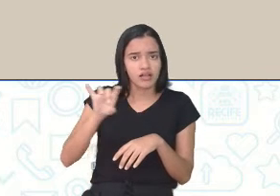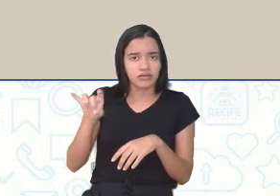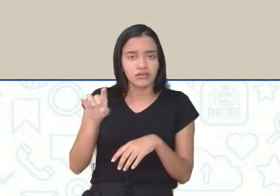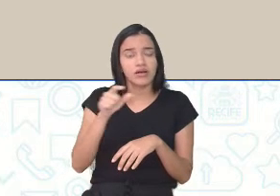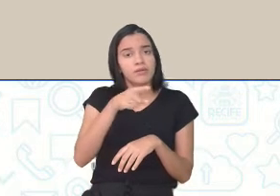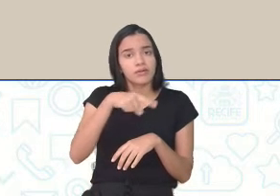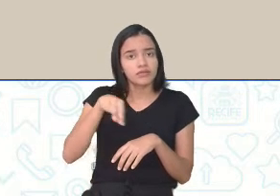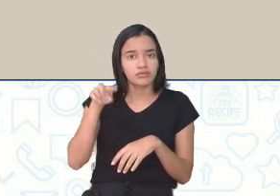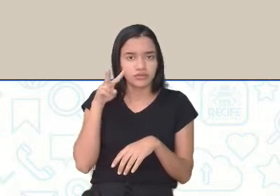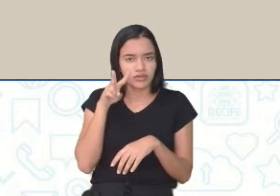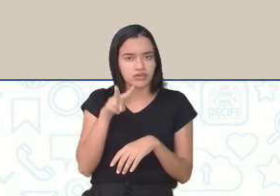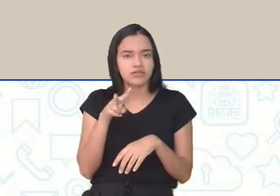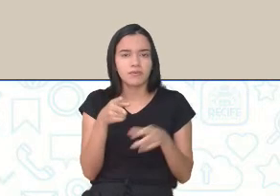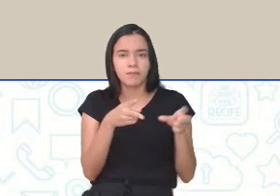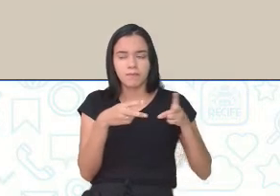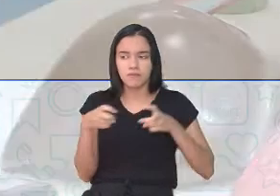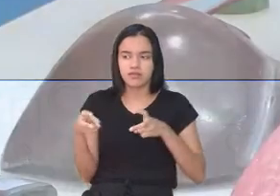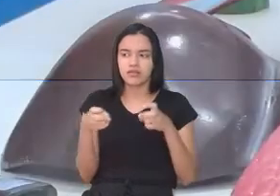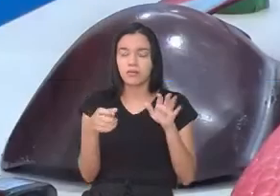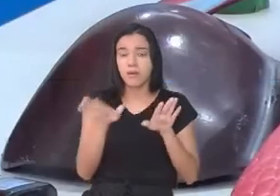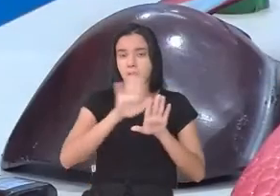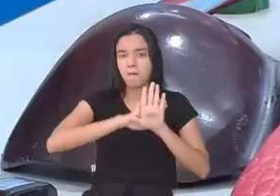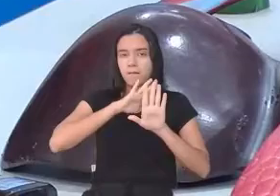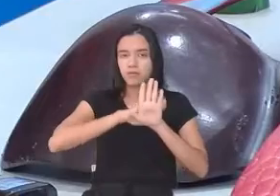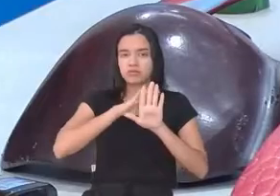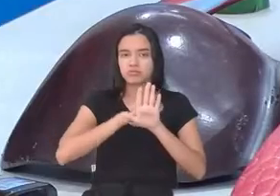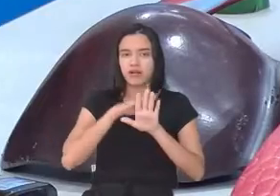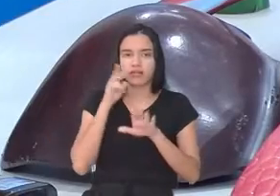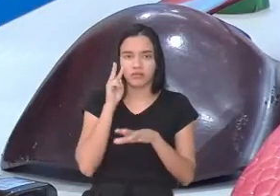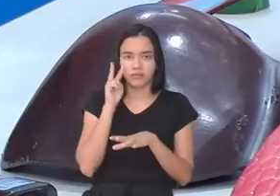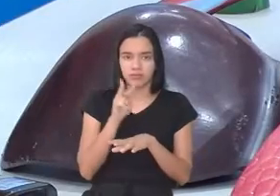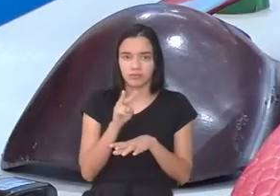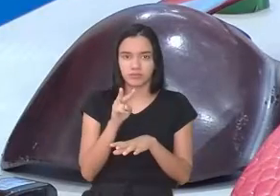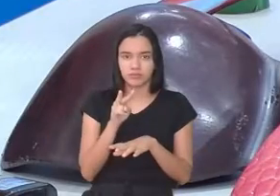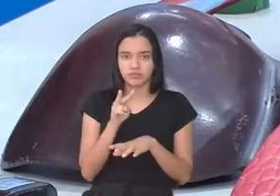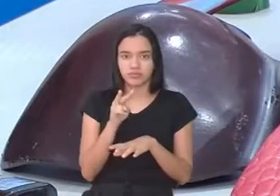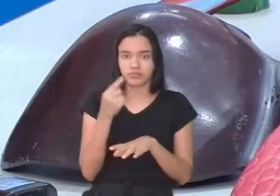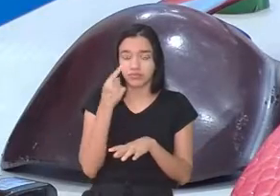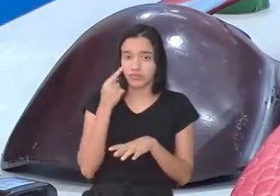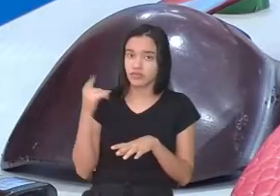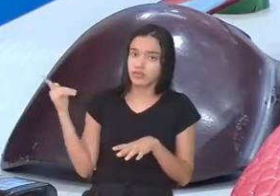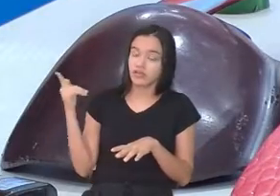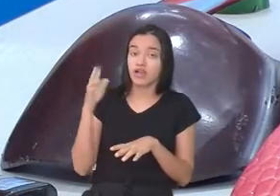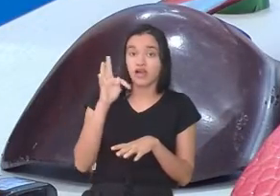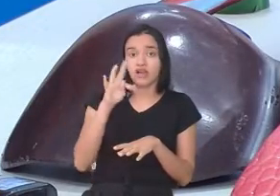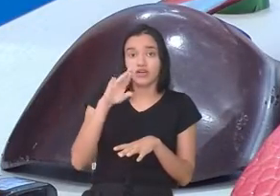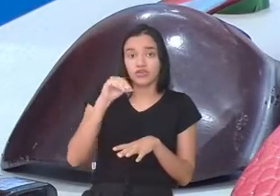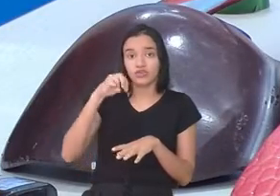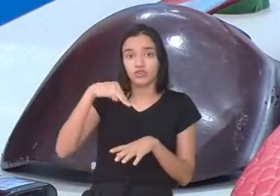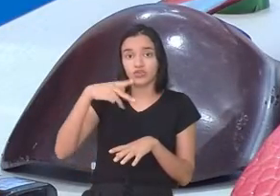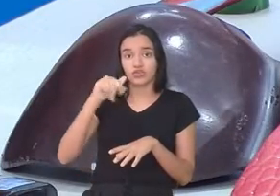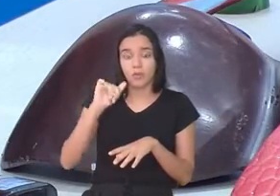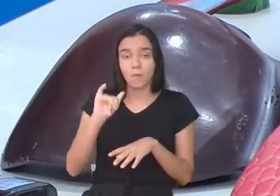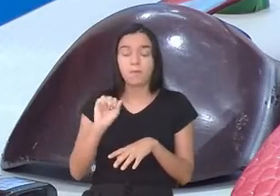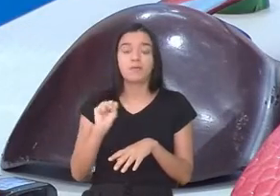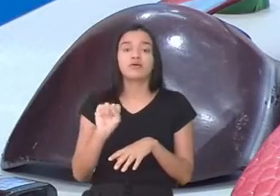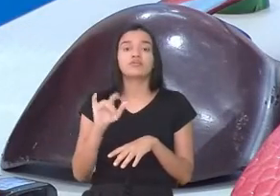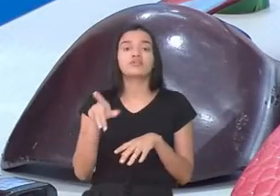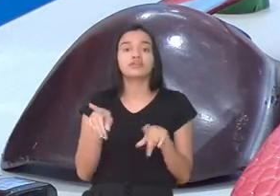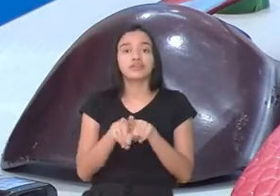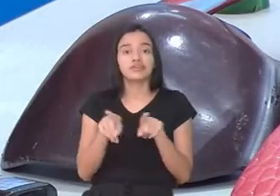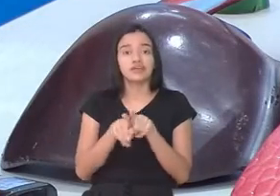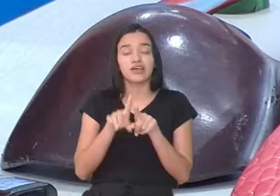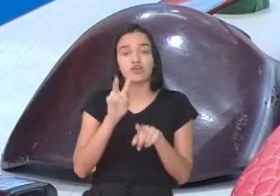vocês verem, né? Aqui por trás já dá para ver mais ou menos, né? As trompas aqui, você vai ver o útero, depois eu vou abrir